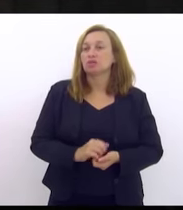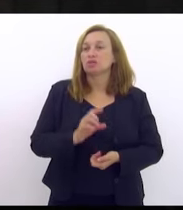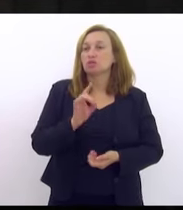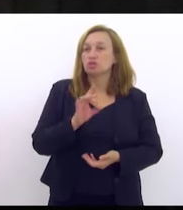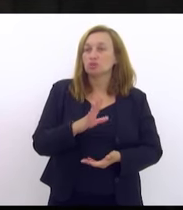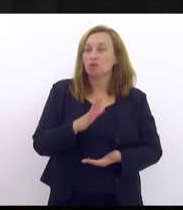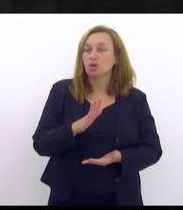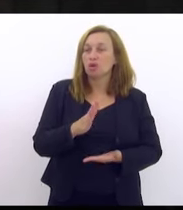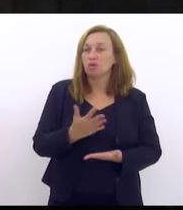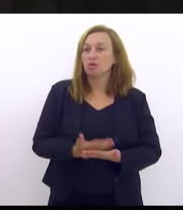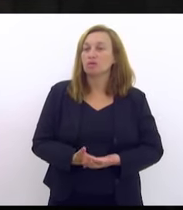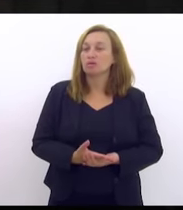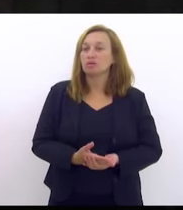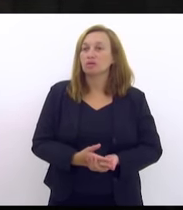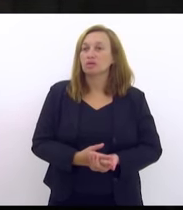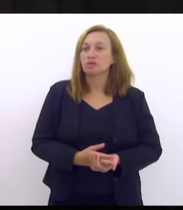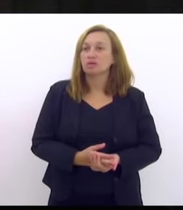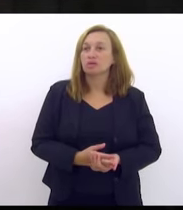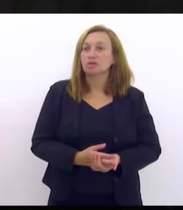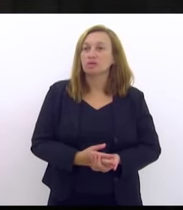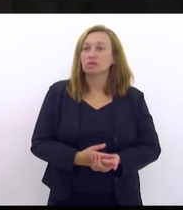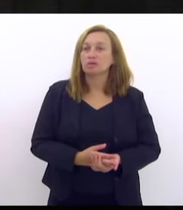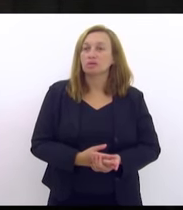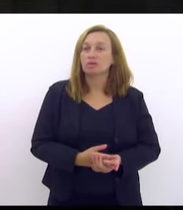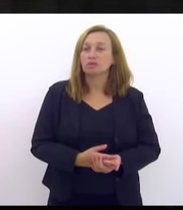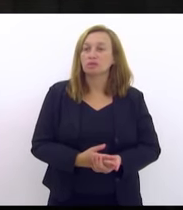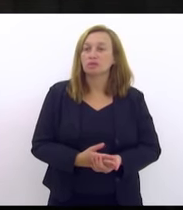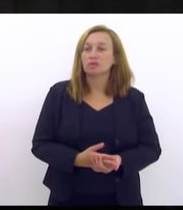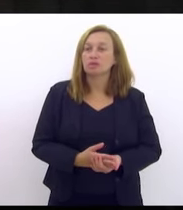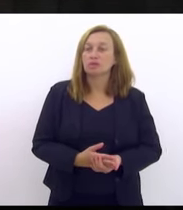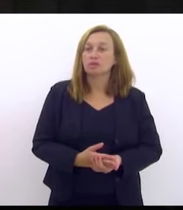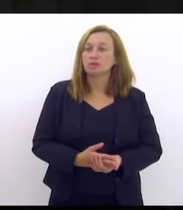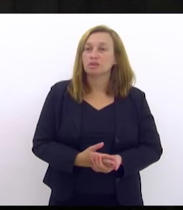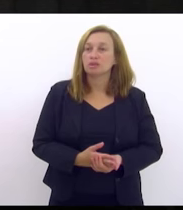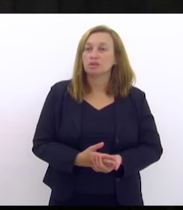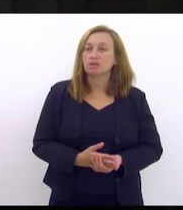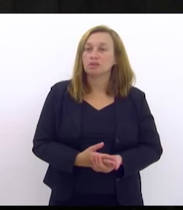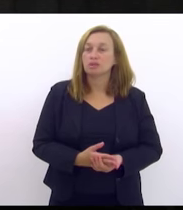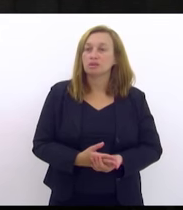quebrando sucessivamente o pacto federativo.